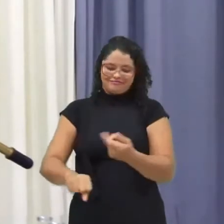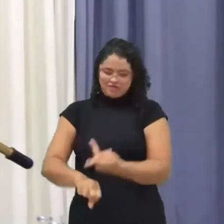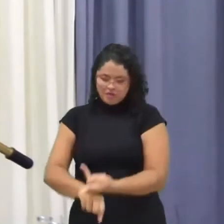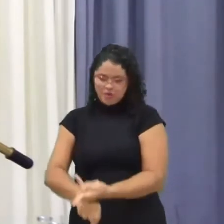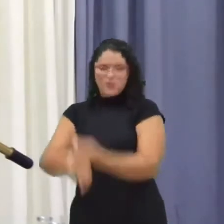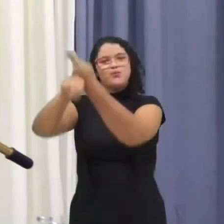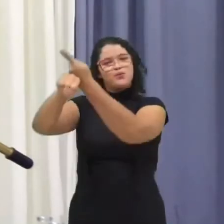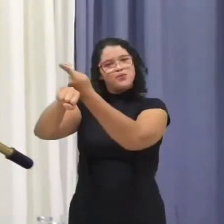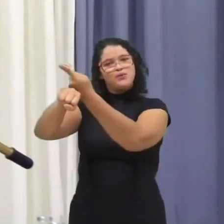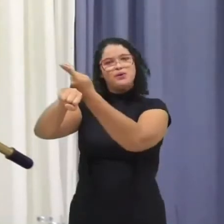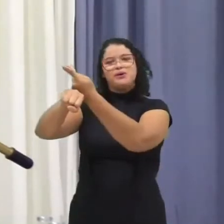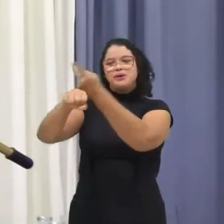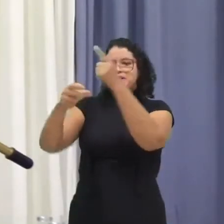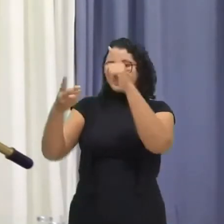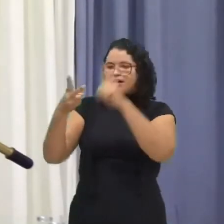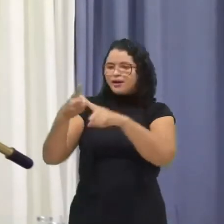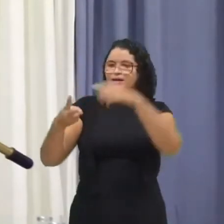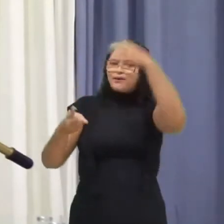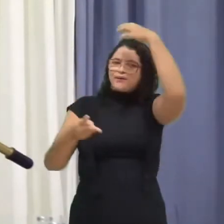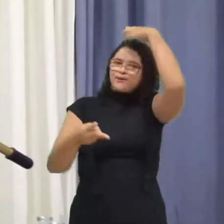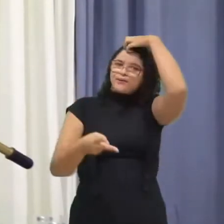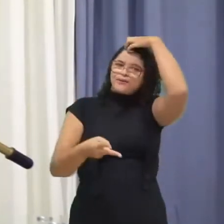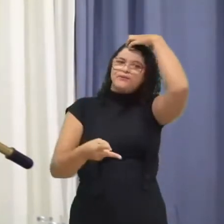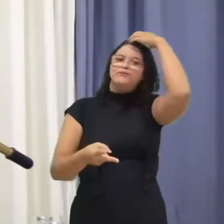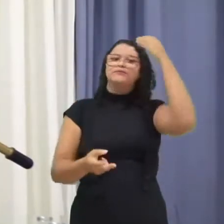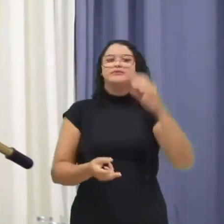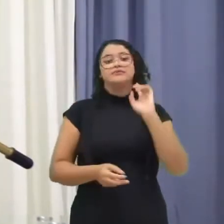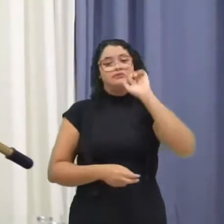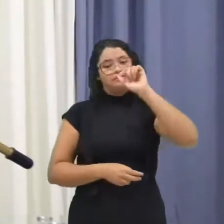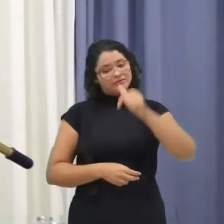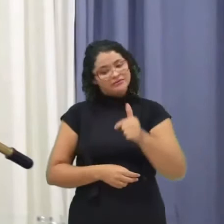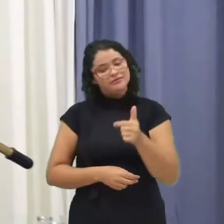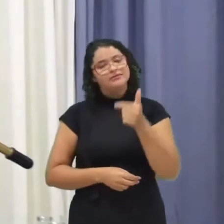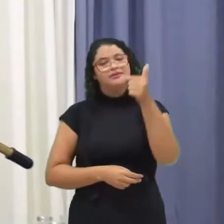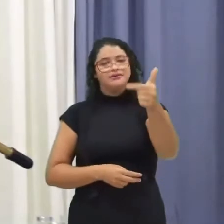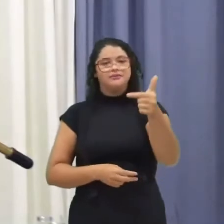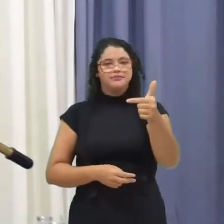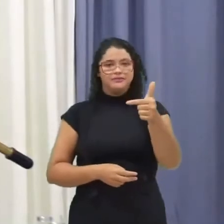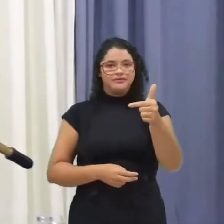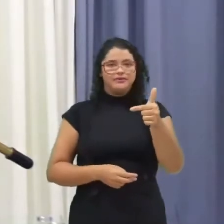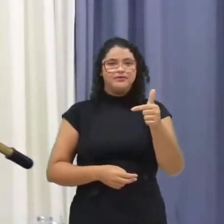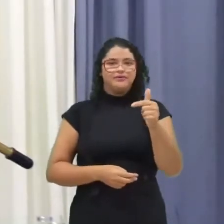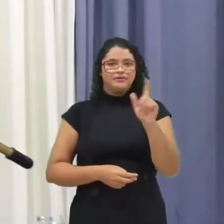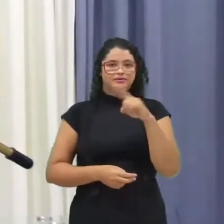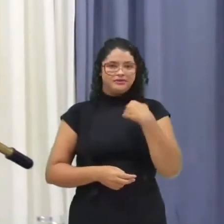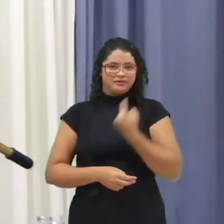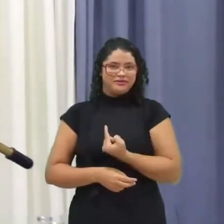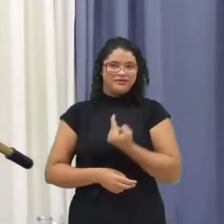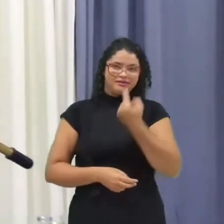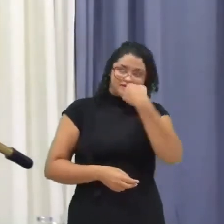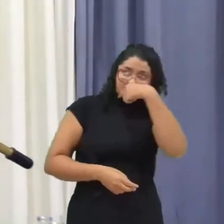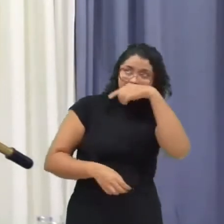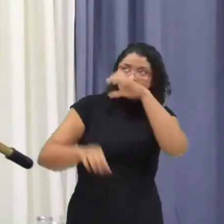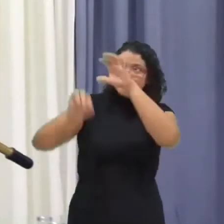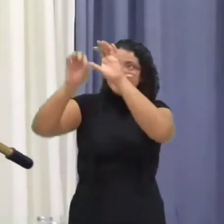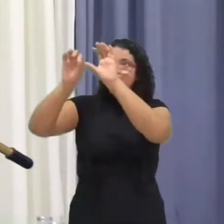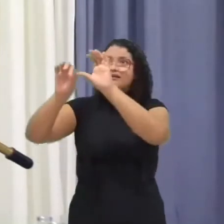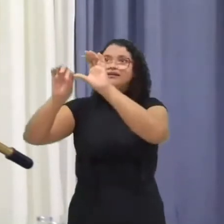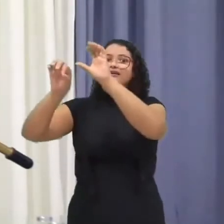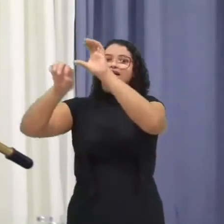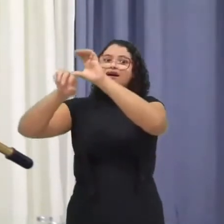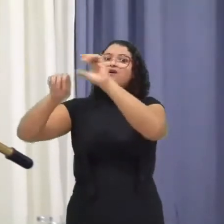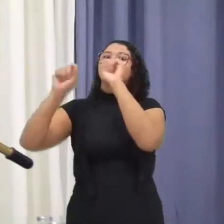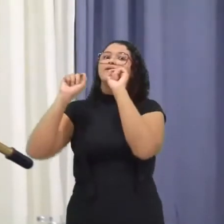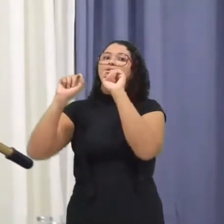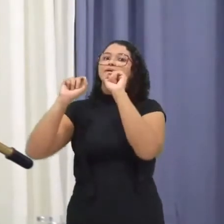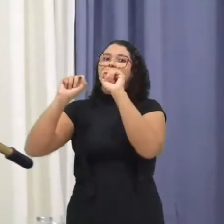Receber coroa, tudo mais. Depois daí, nós iremos para o grande